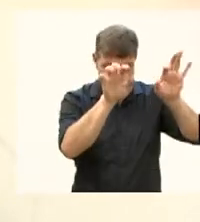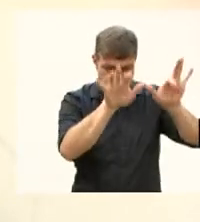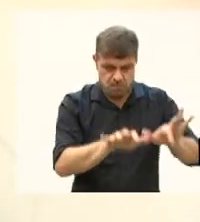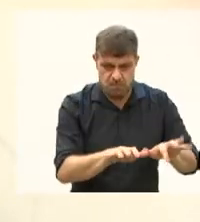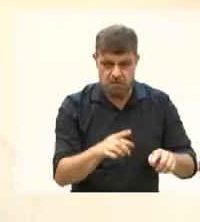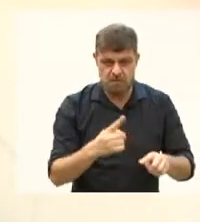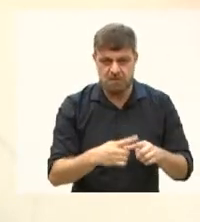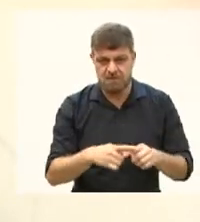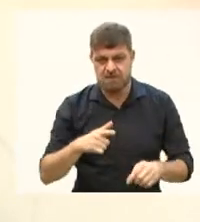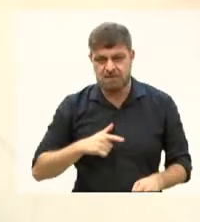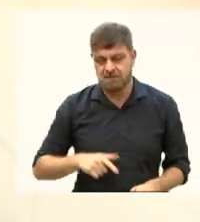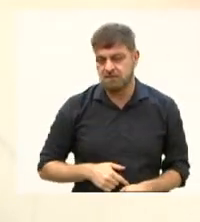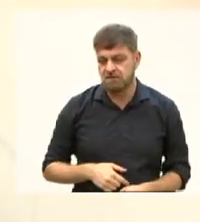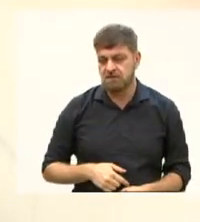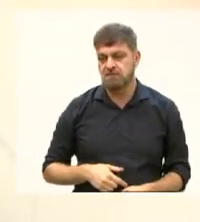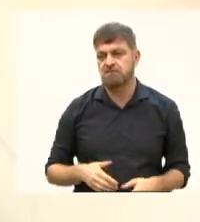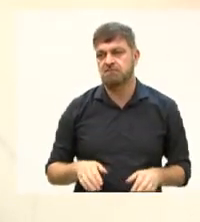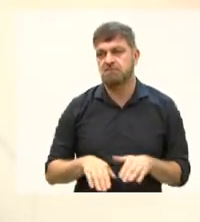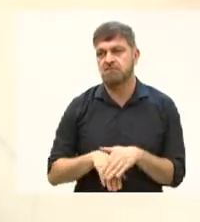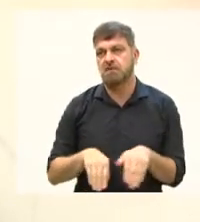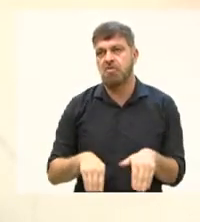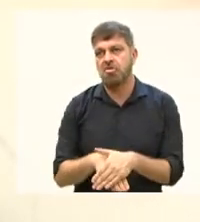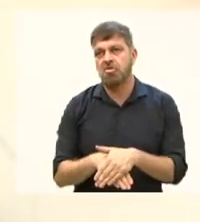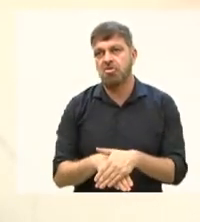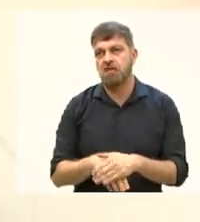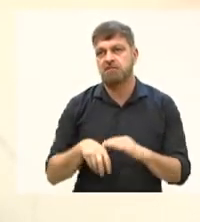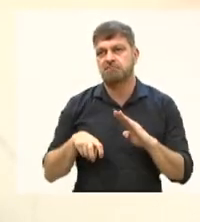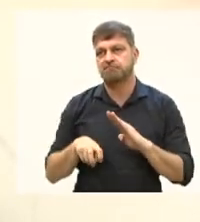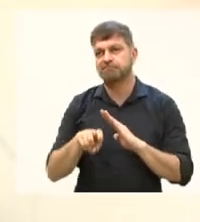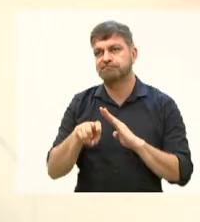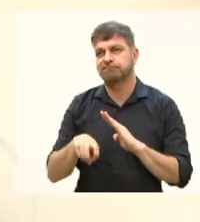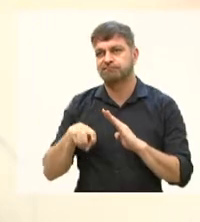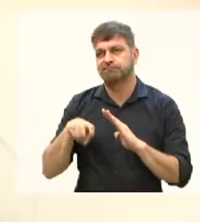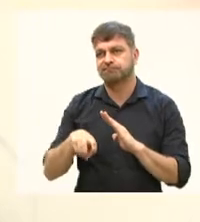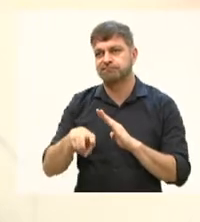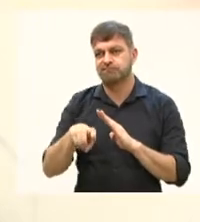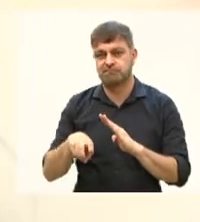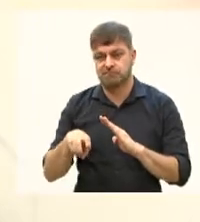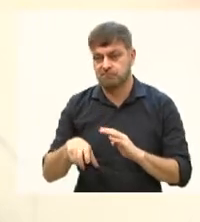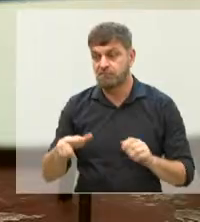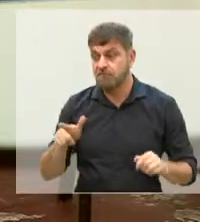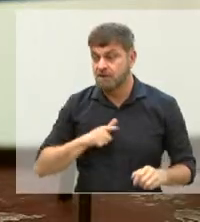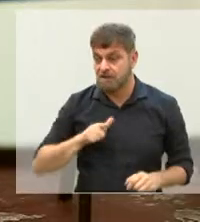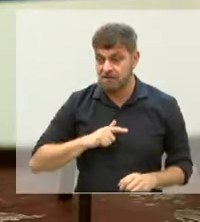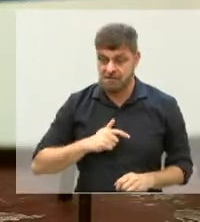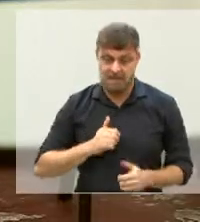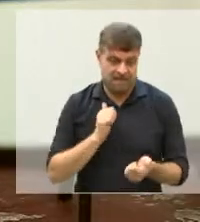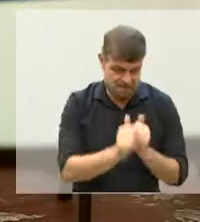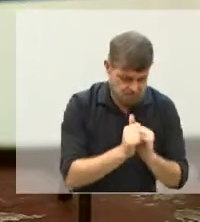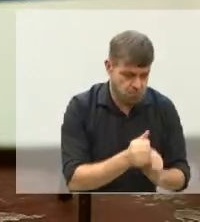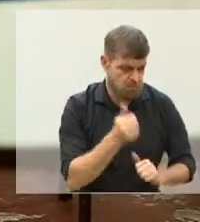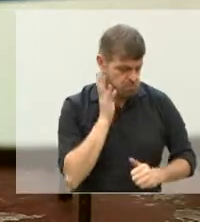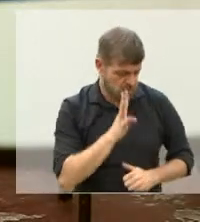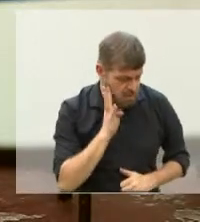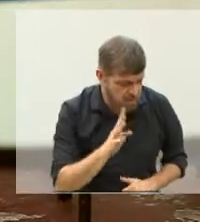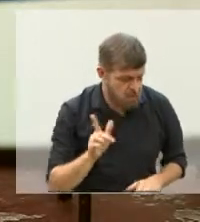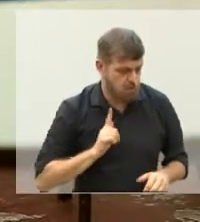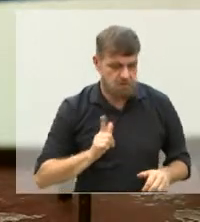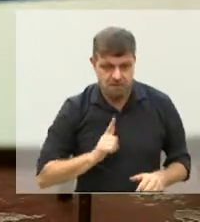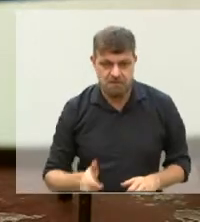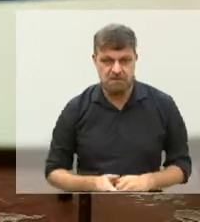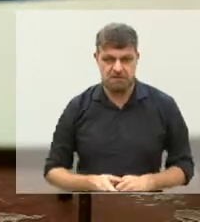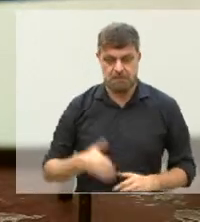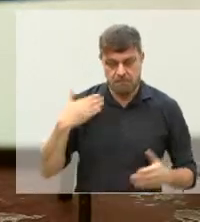um lazer infrutífero, que tem um lazer que ele traz grandes benefícios, esporte, a